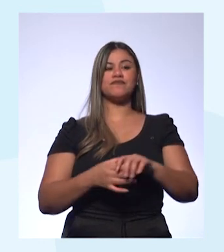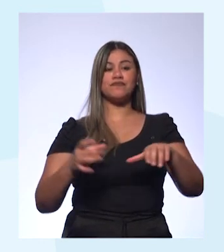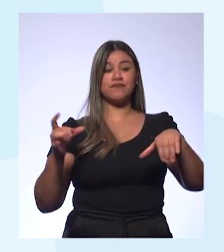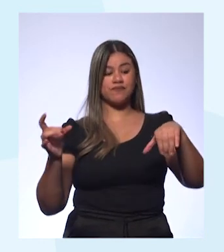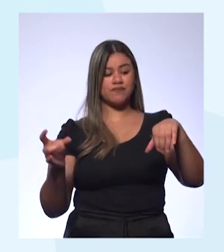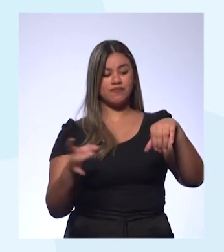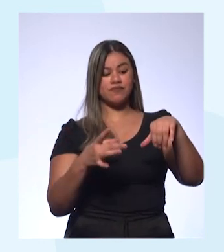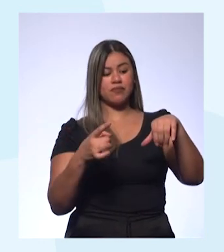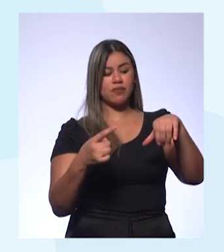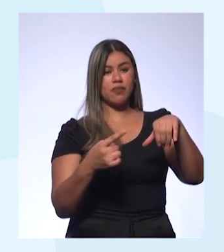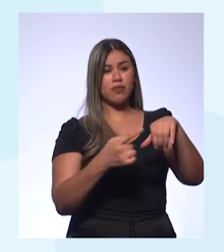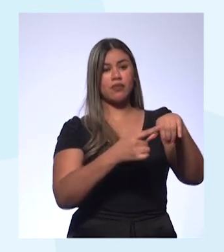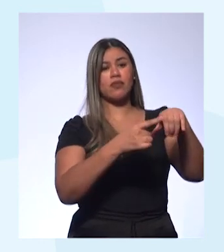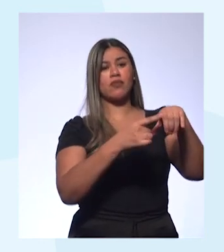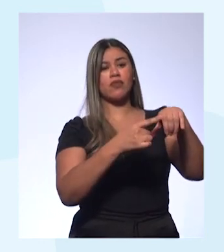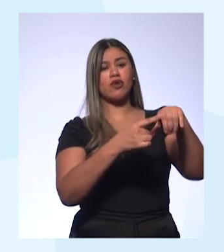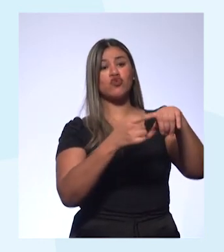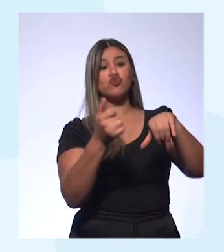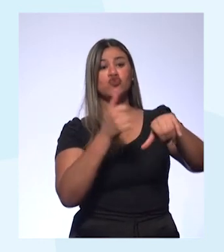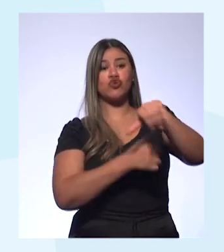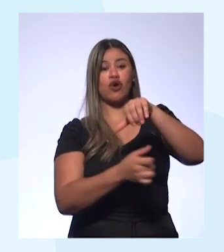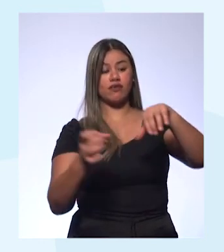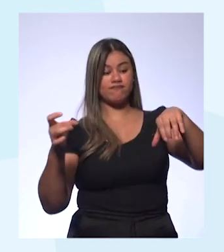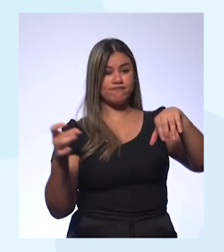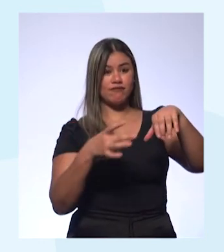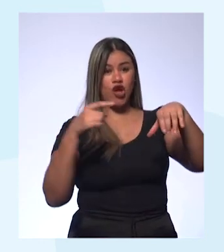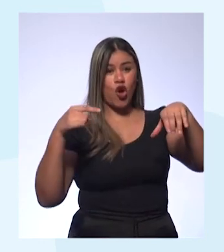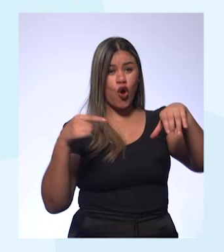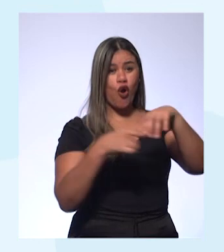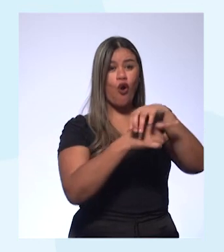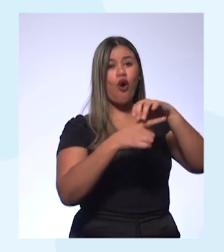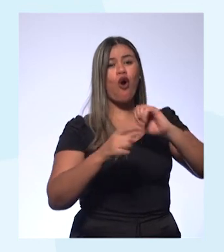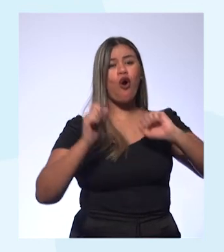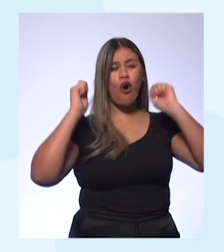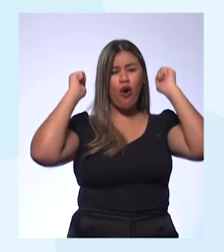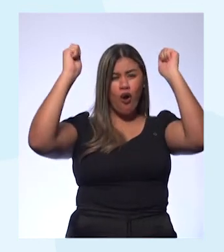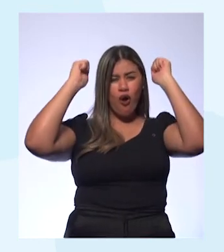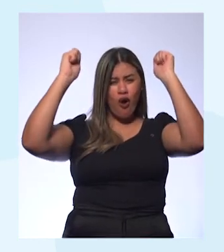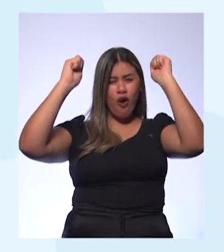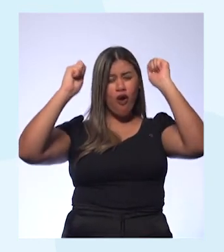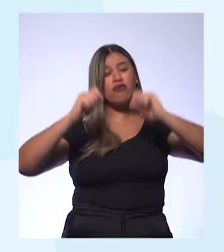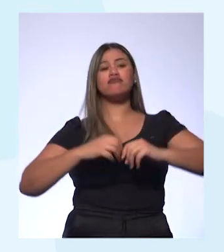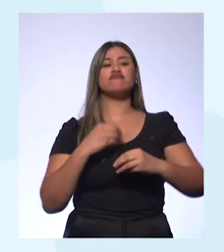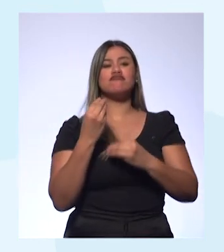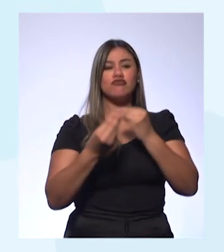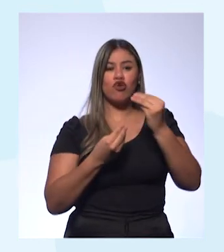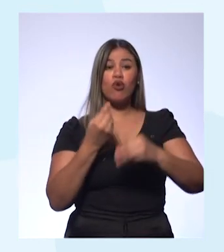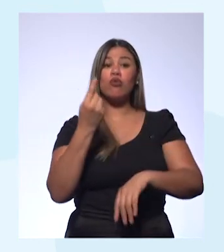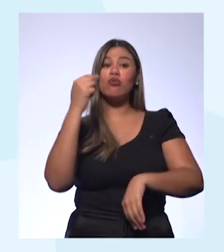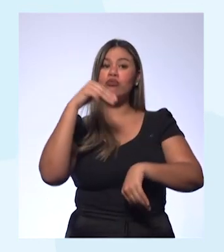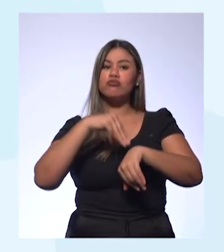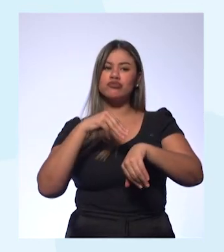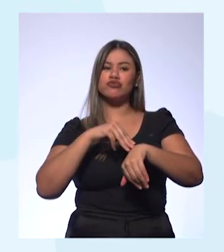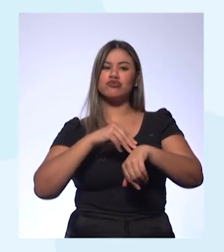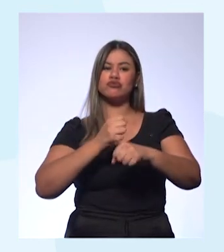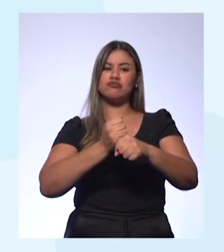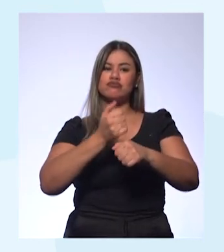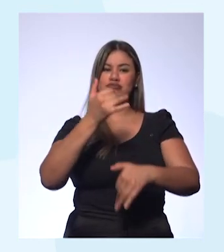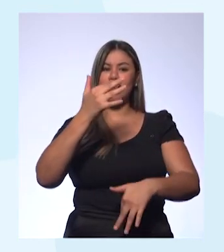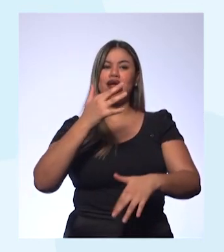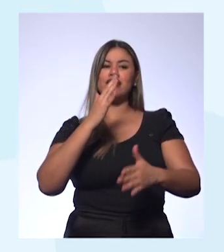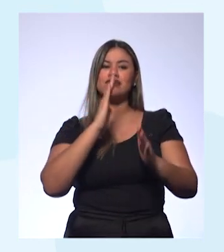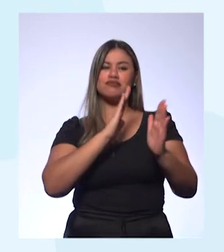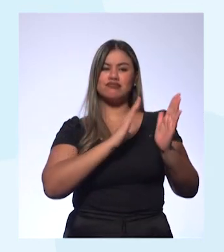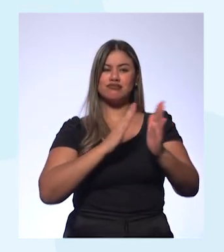pode ser transformada em um gol. Então, agora, qual vai ser o desafio de vocês Vou dar um minutinho aí no chat para a gente